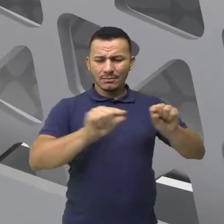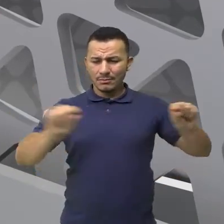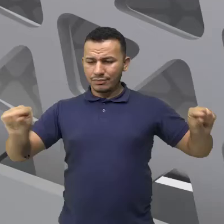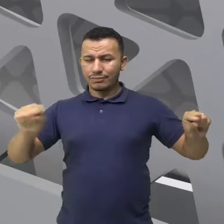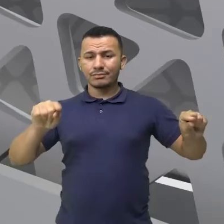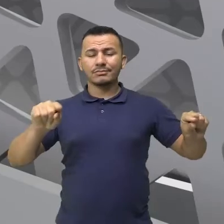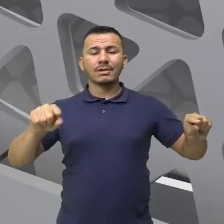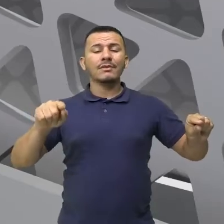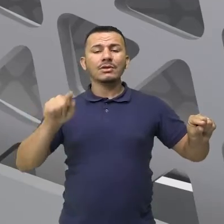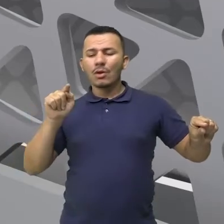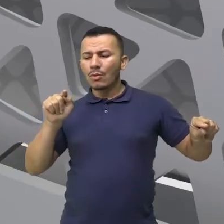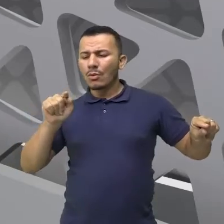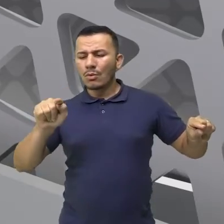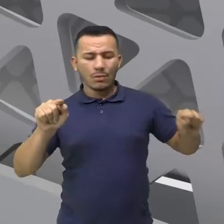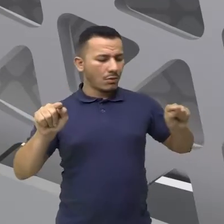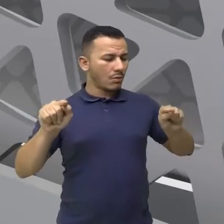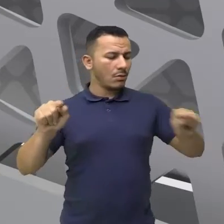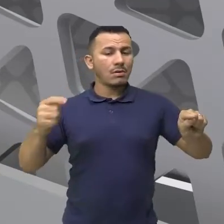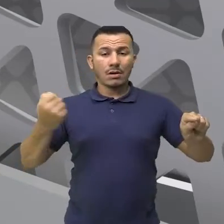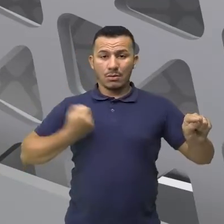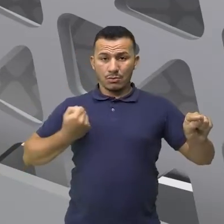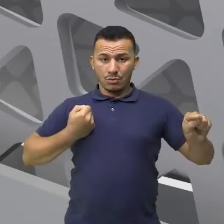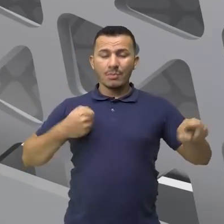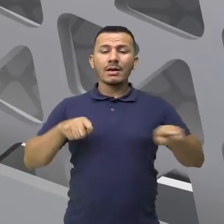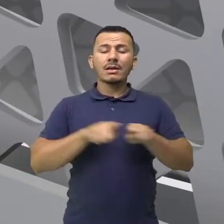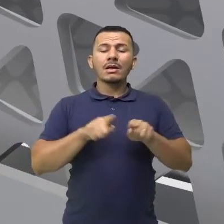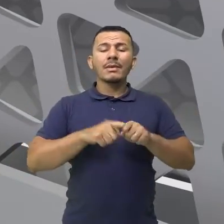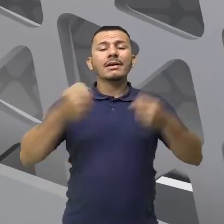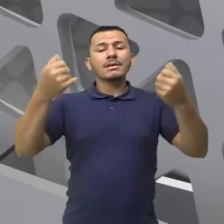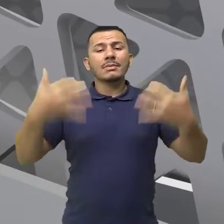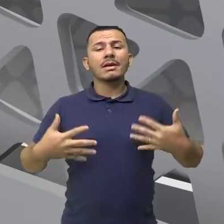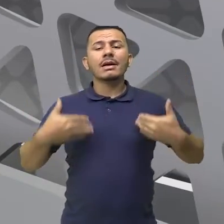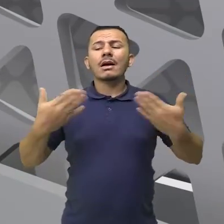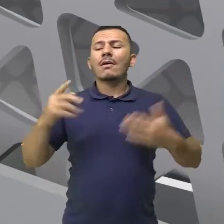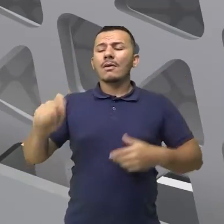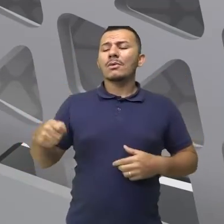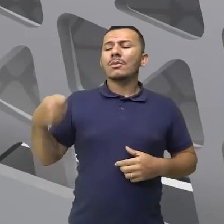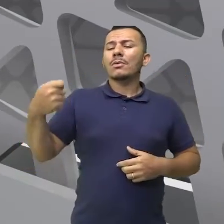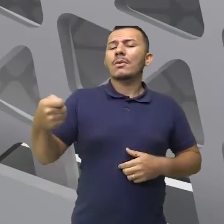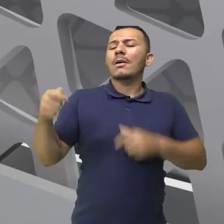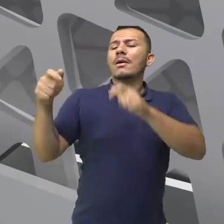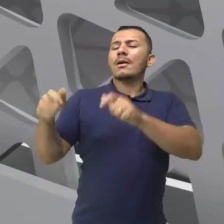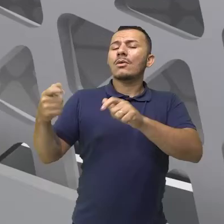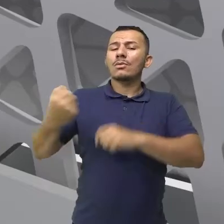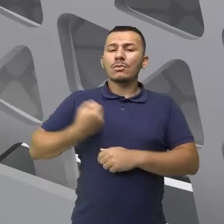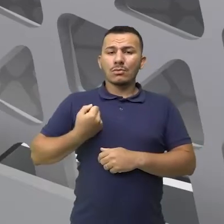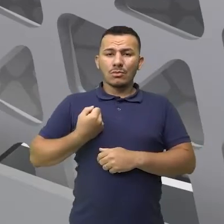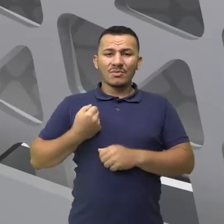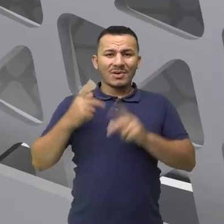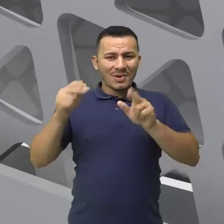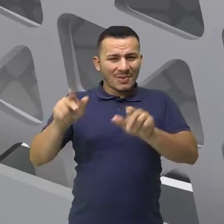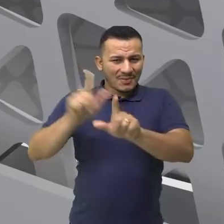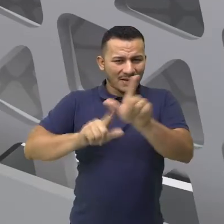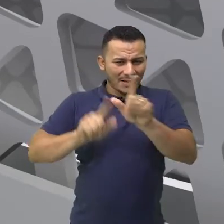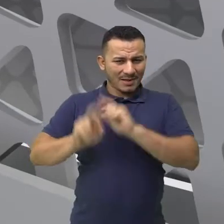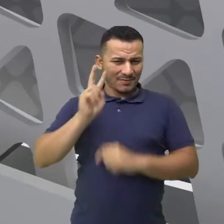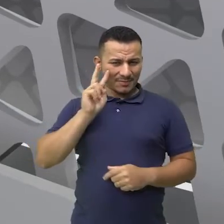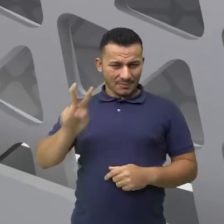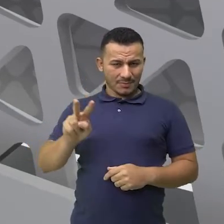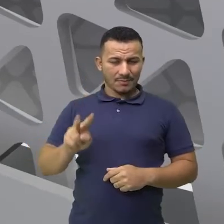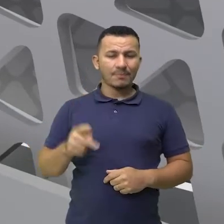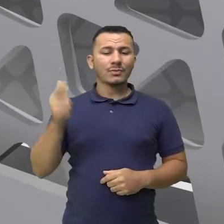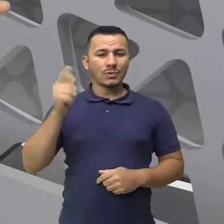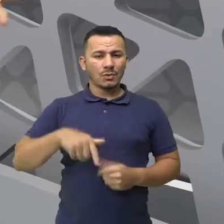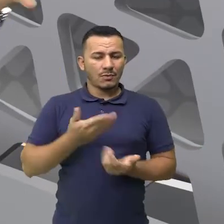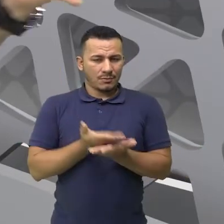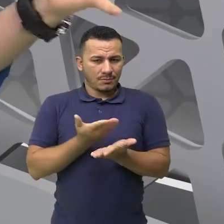você marcar números e dizer que ponto corresponde àquele número, como eu acabei de explicar.